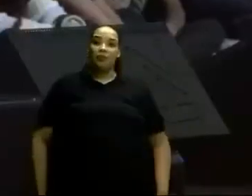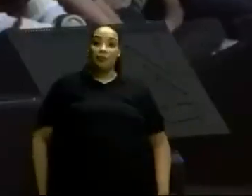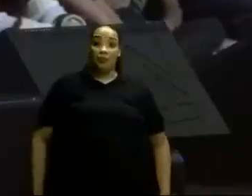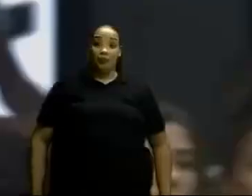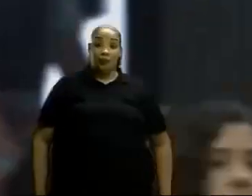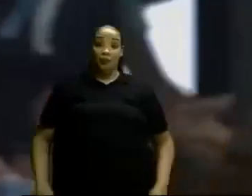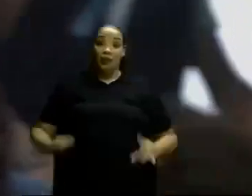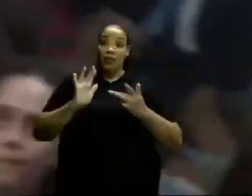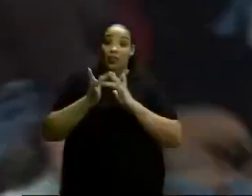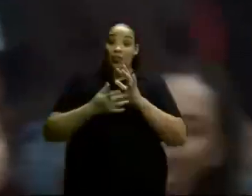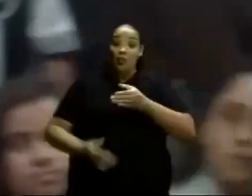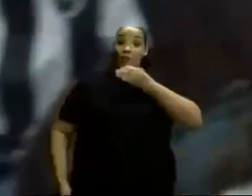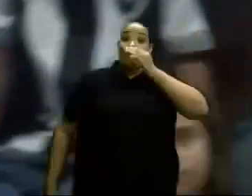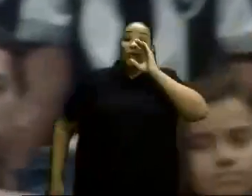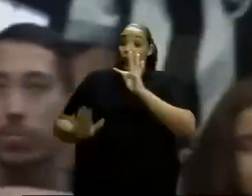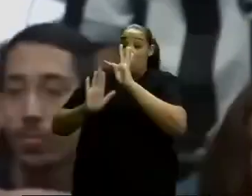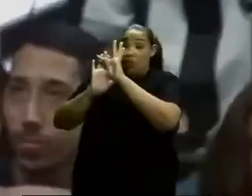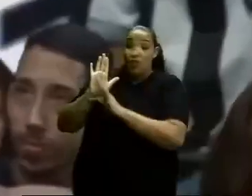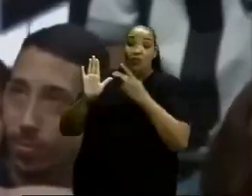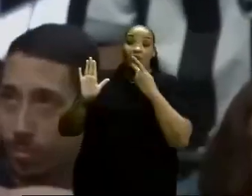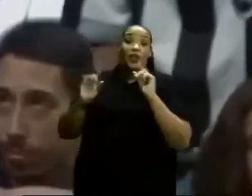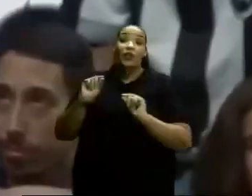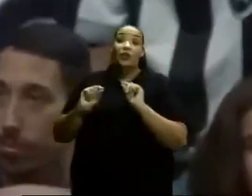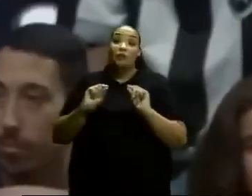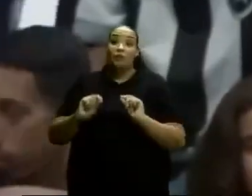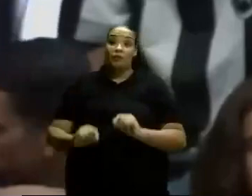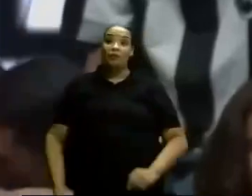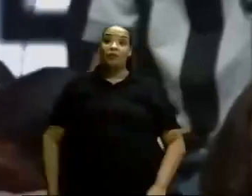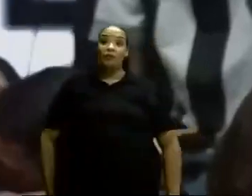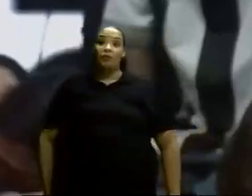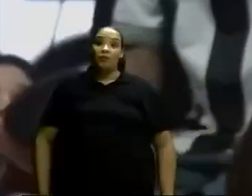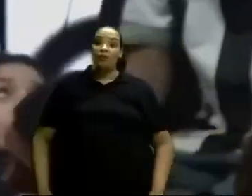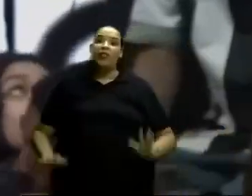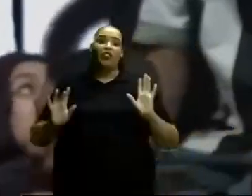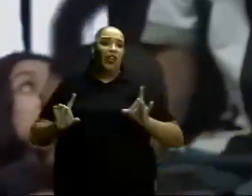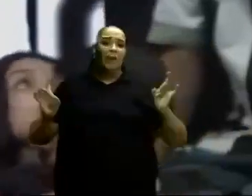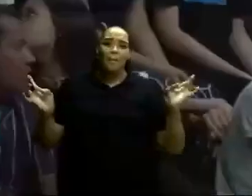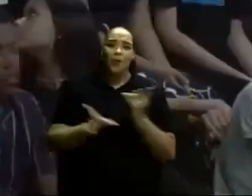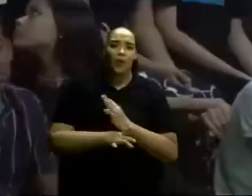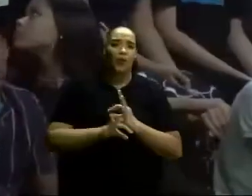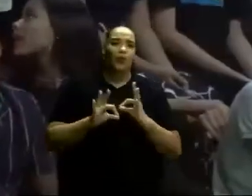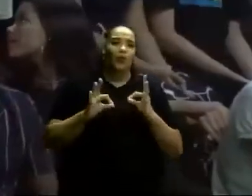Tendo tomado o vinagre, o texto diz assim, olha. E tendo consumado tudo,